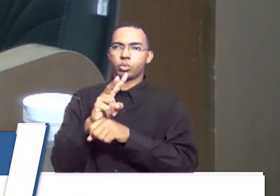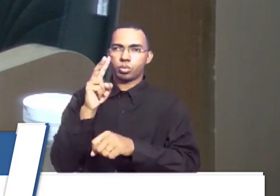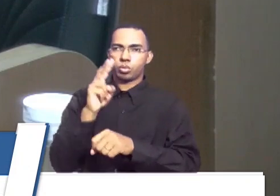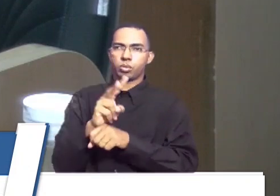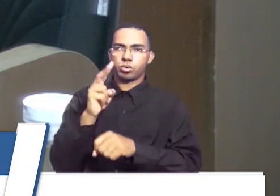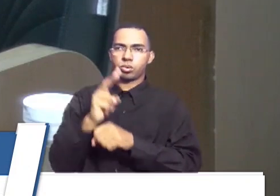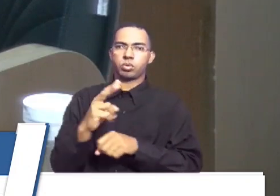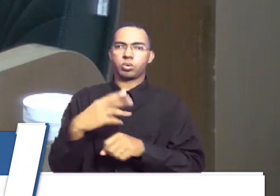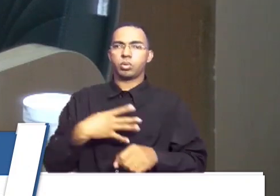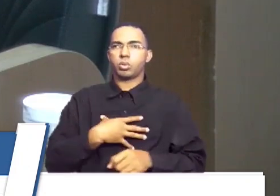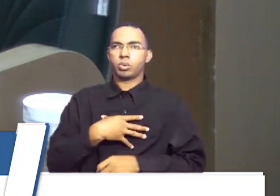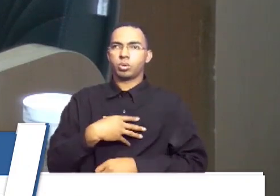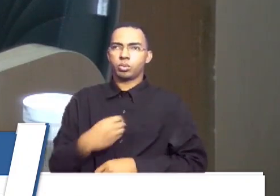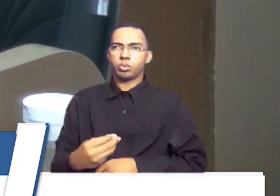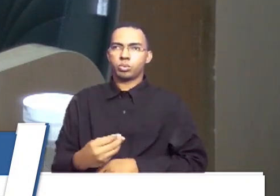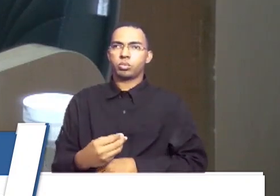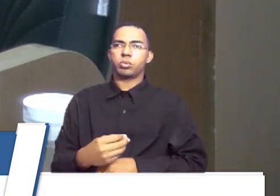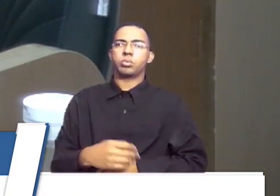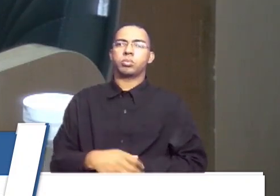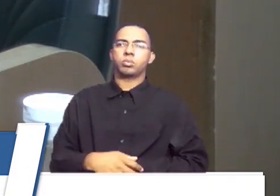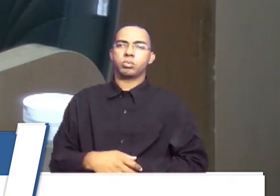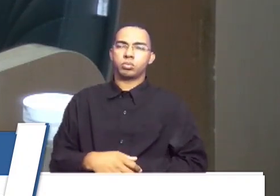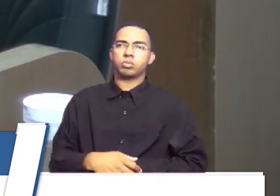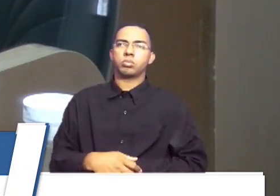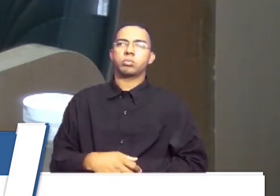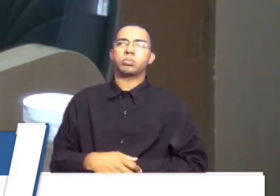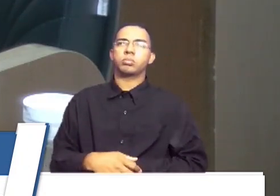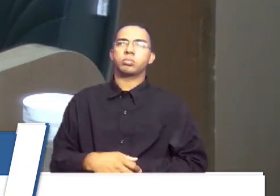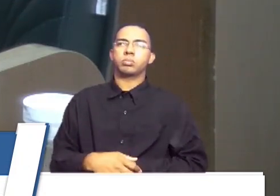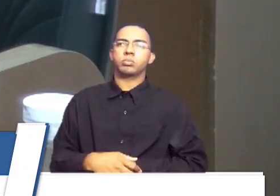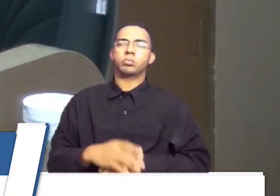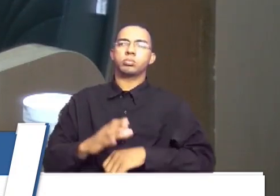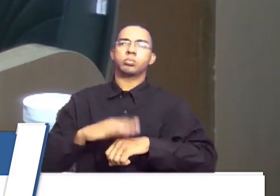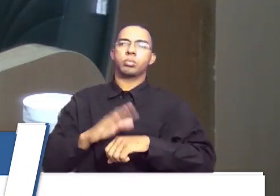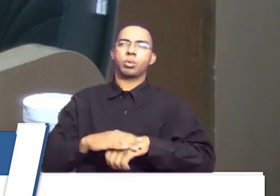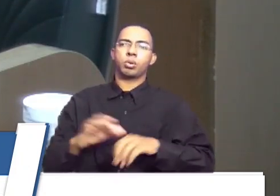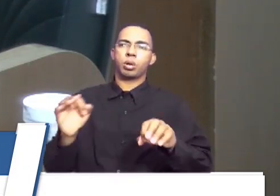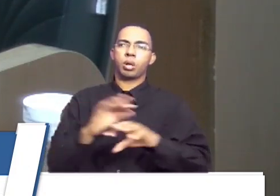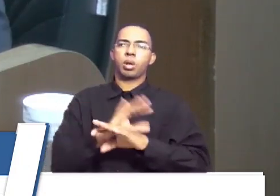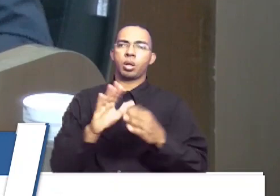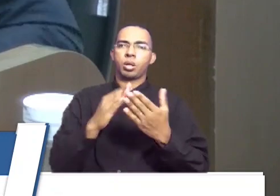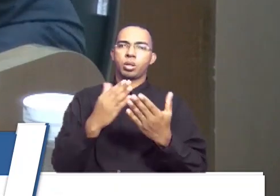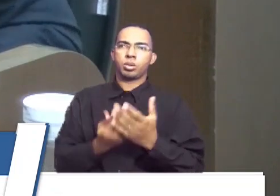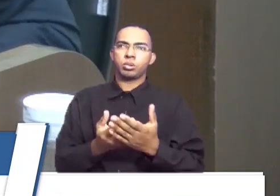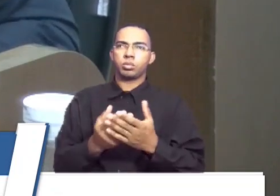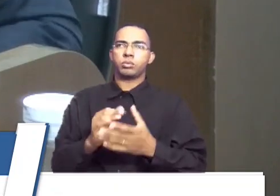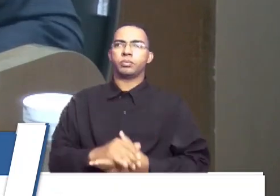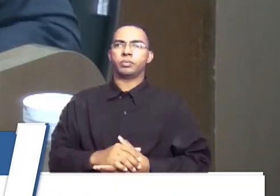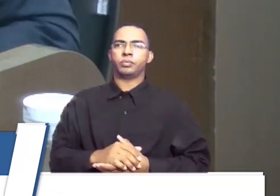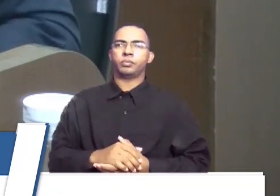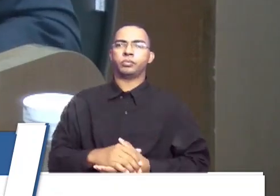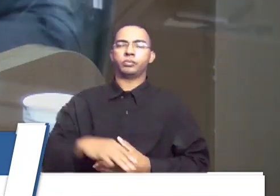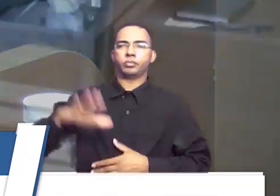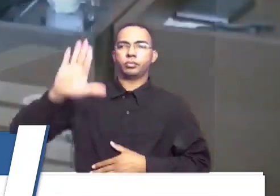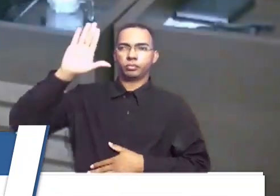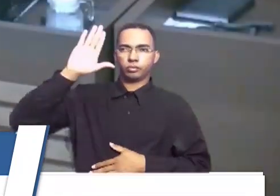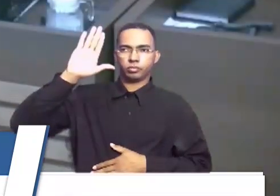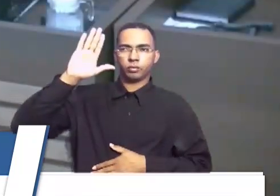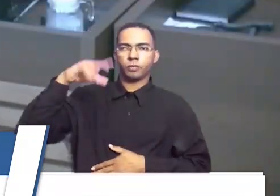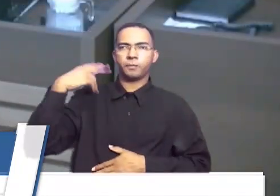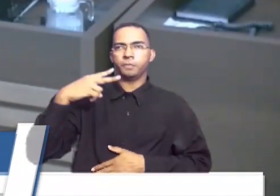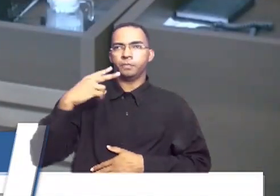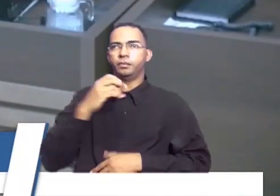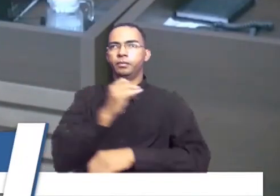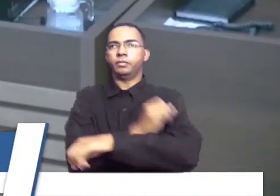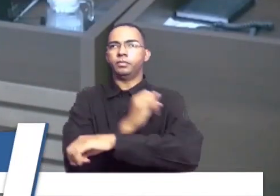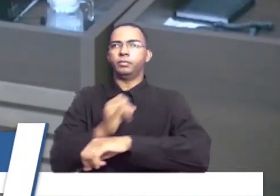filhas logo após a escola. Com as palavras, excelência. Com a palavra, vereador Hilton Ferreira. Com